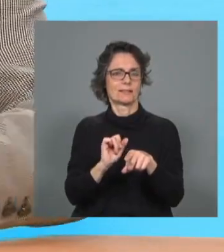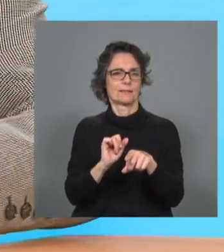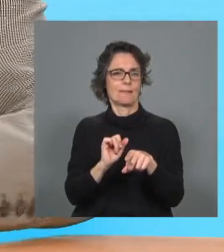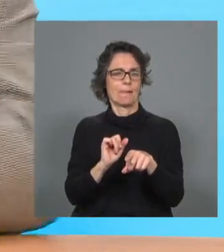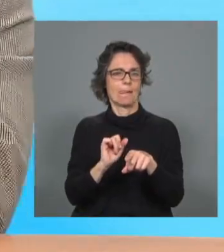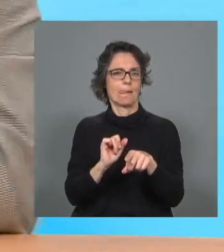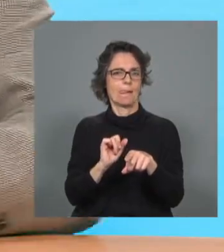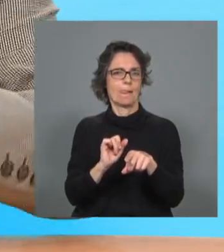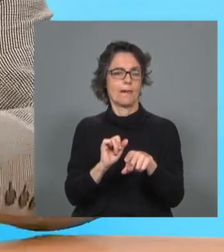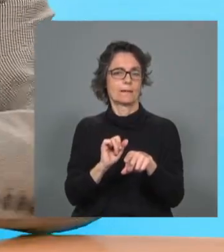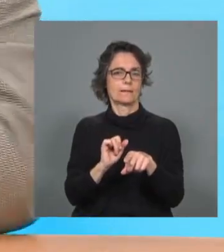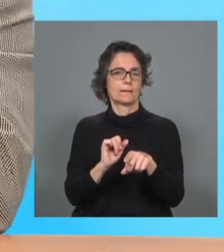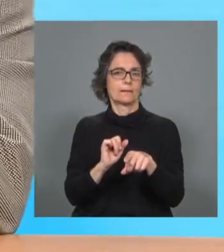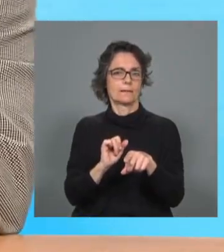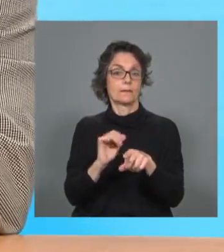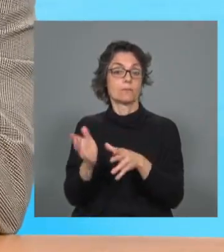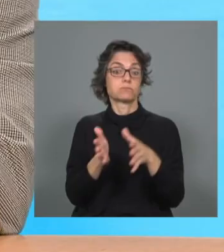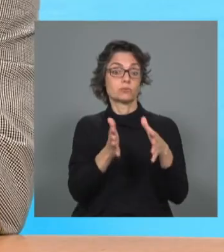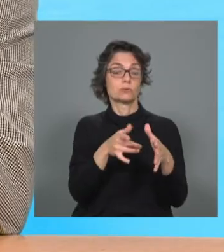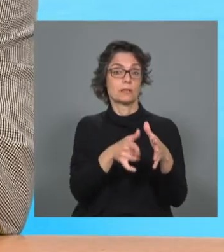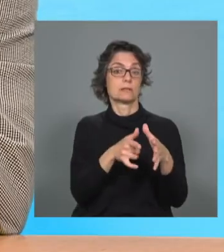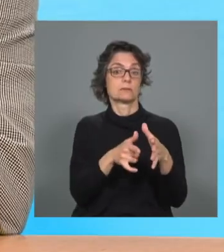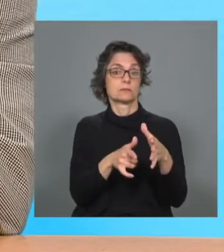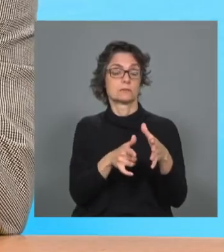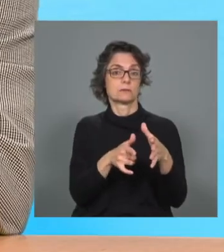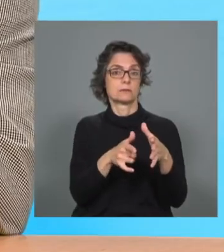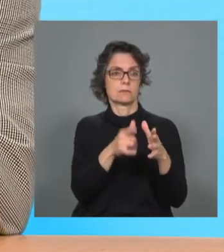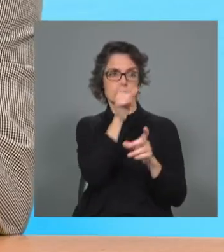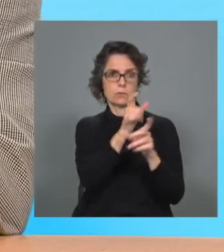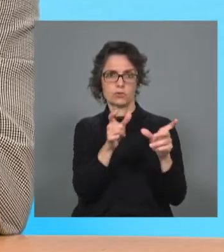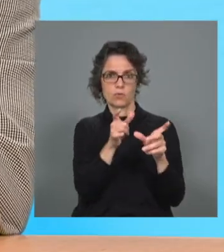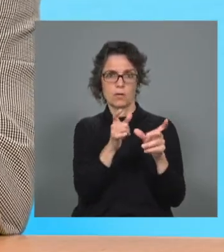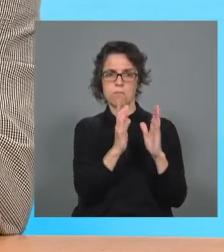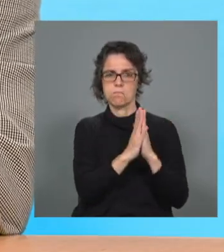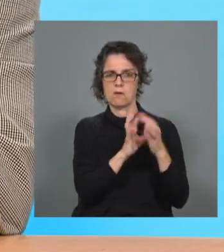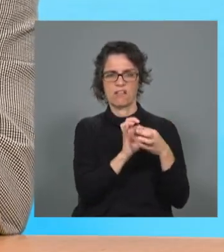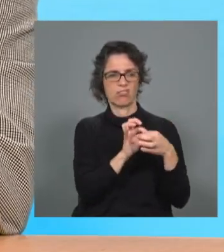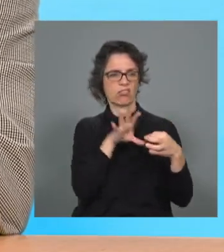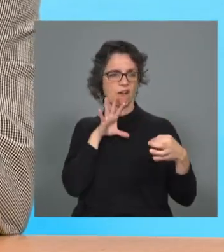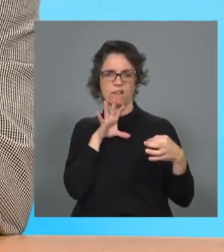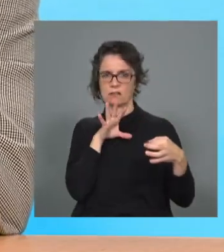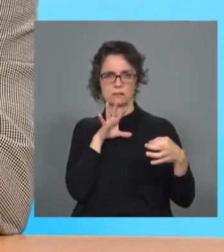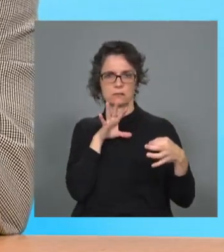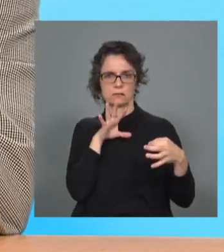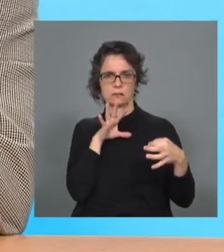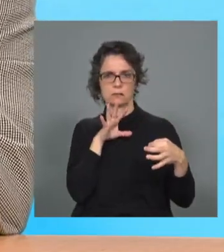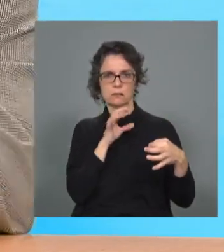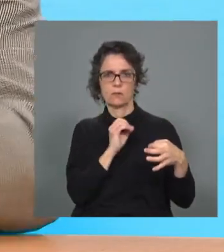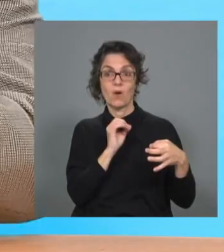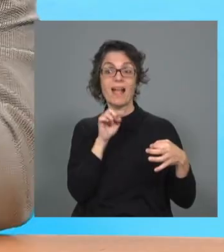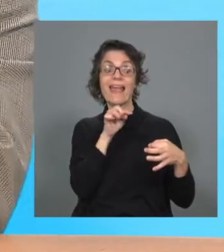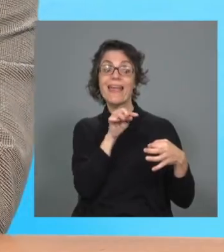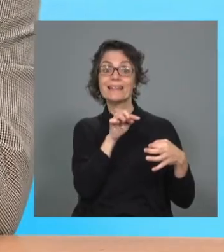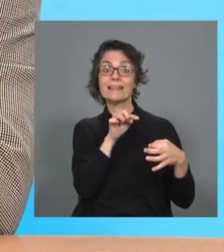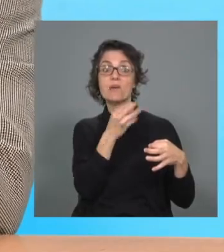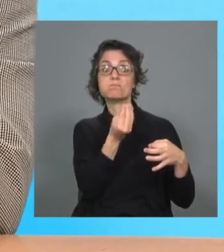que divergem. Por um lado, temos pessoas claramente não religiosas, e podemos dizer que, de maneira geral, há uma tendência dos jovens e da